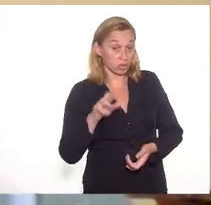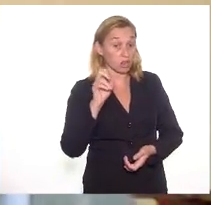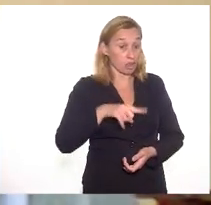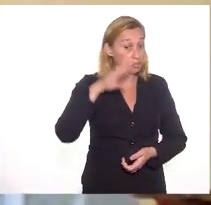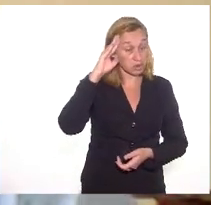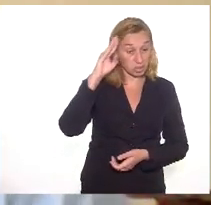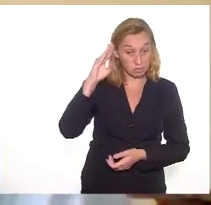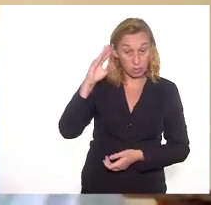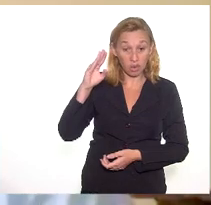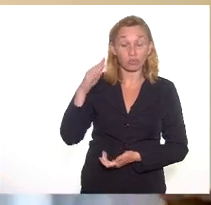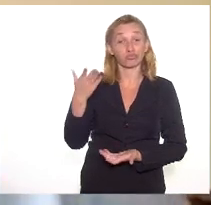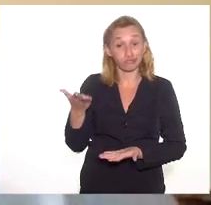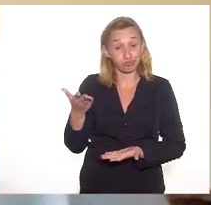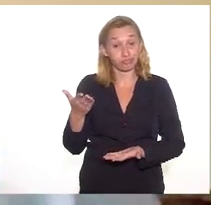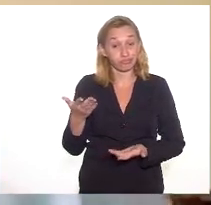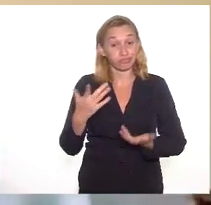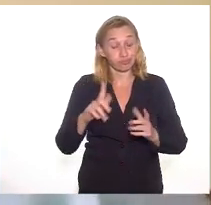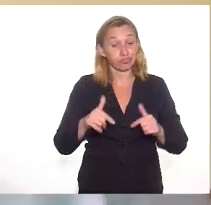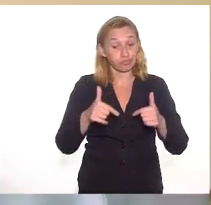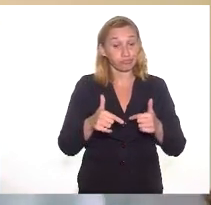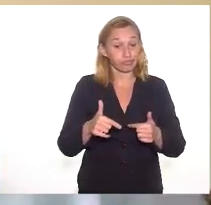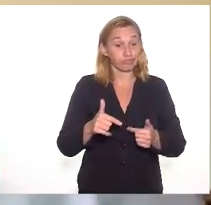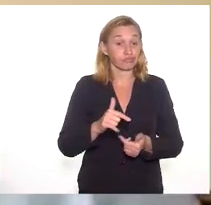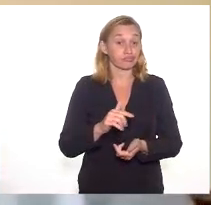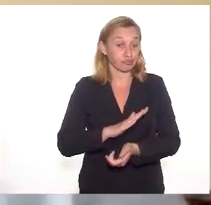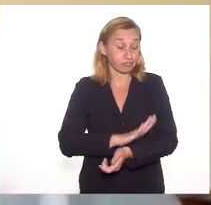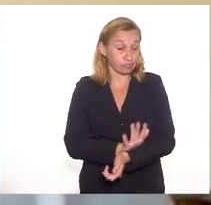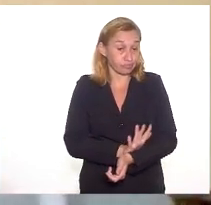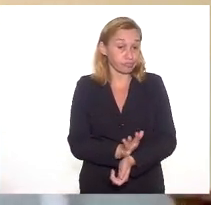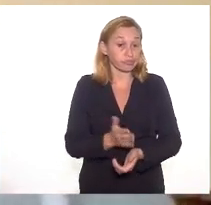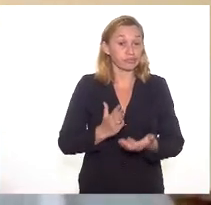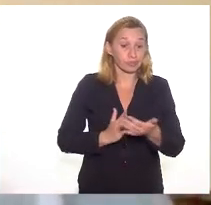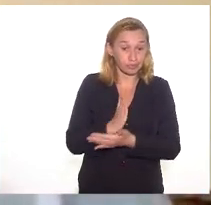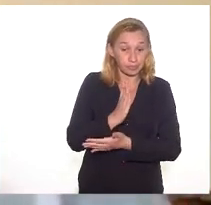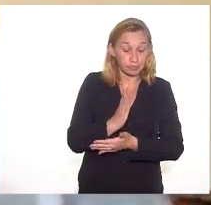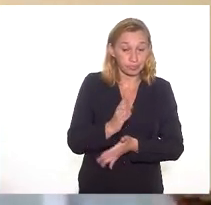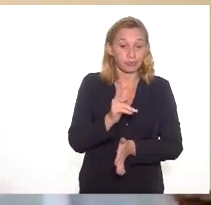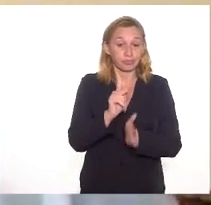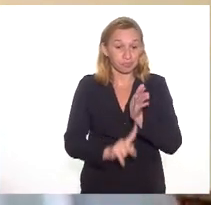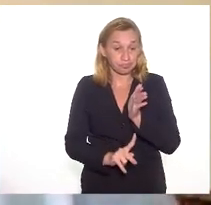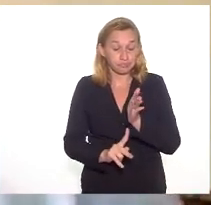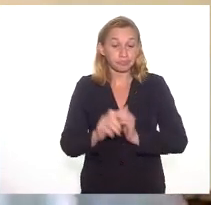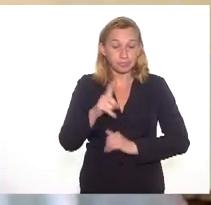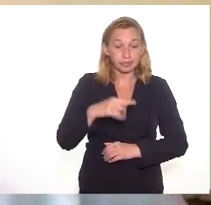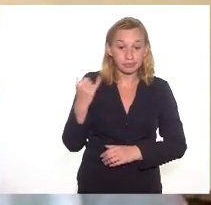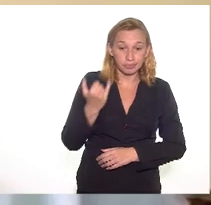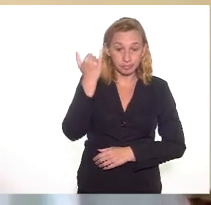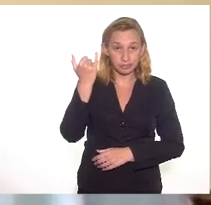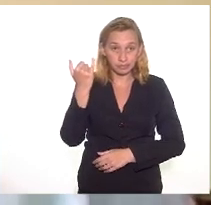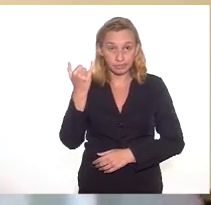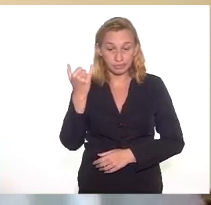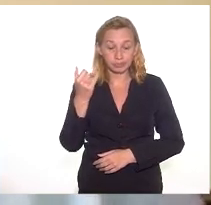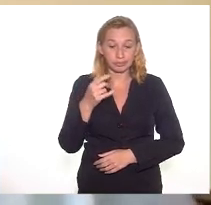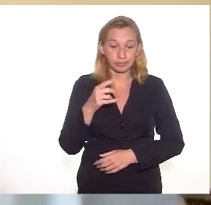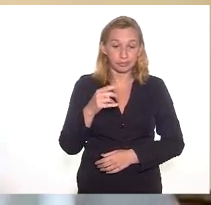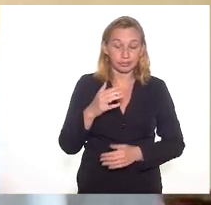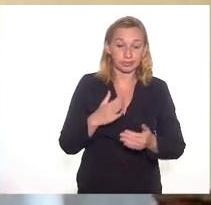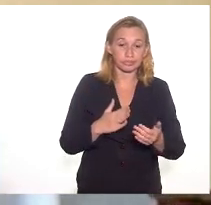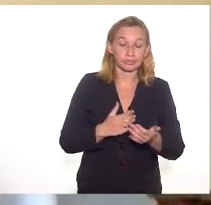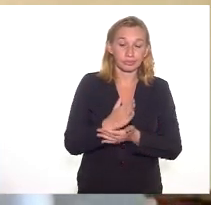principais caras e formas de manifestação do racismo. Então, a gente aprovou esse projeto. Acho que era importante se a gente tivesse conseguido aprovar o